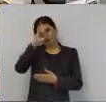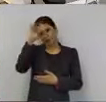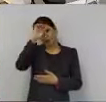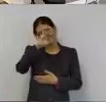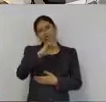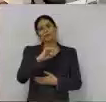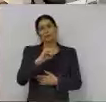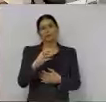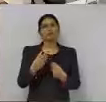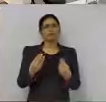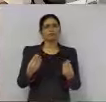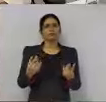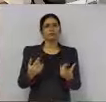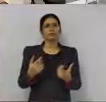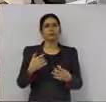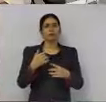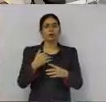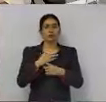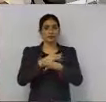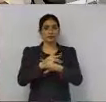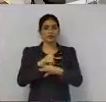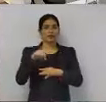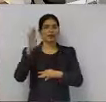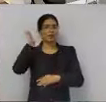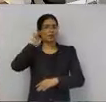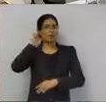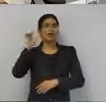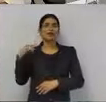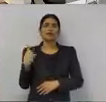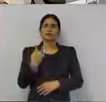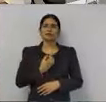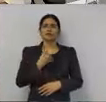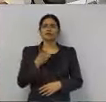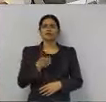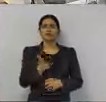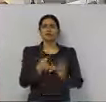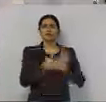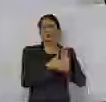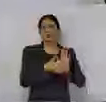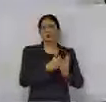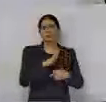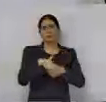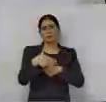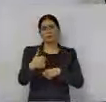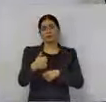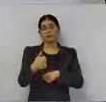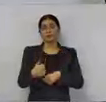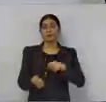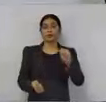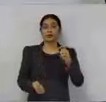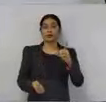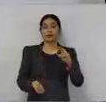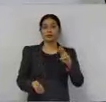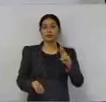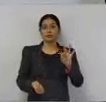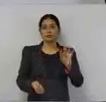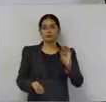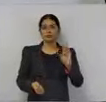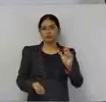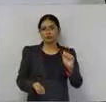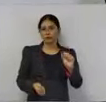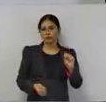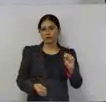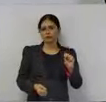Belém e vamos propor sempre melhorias. Então, as adutoras, a princípio, vão ser executadas pelo método